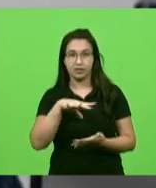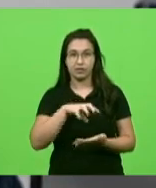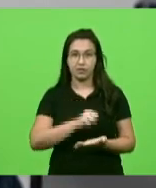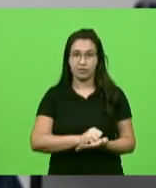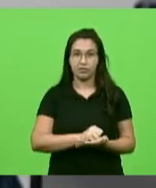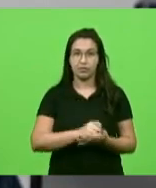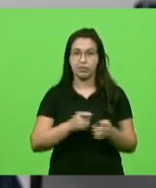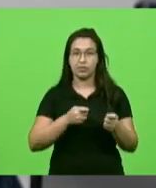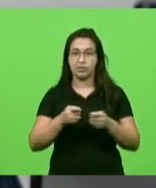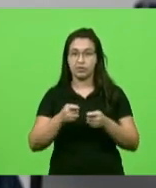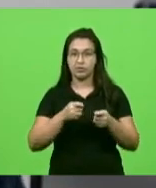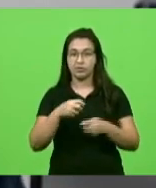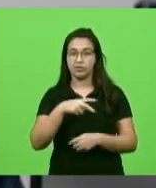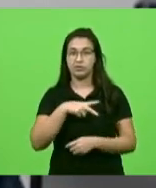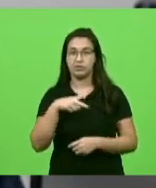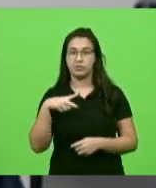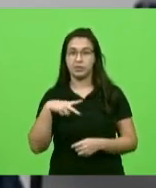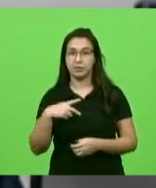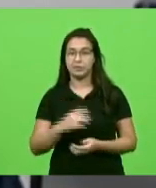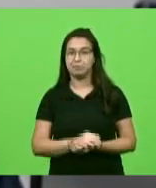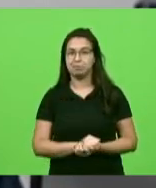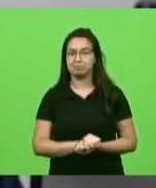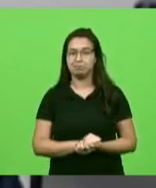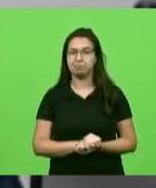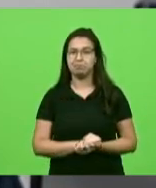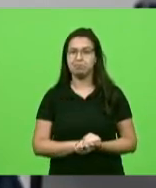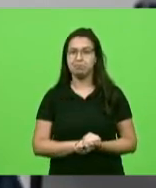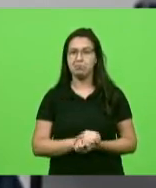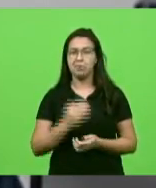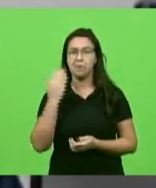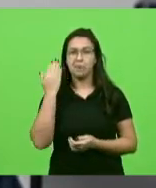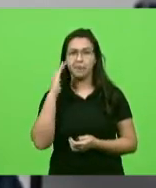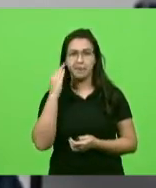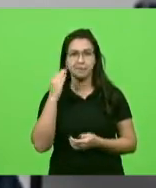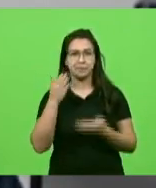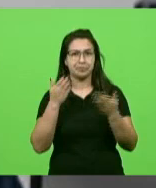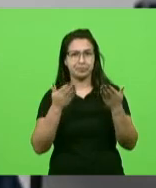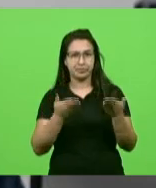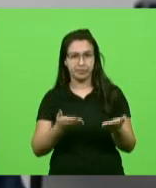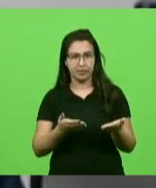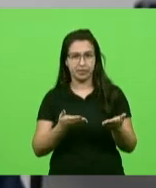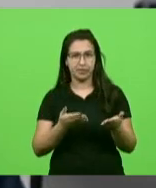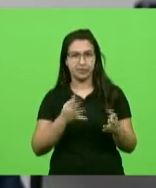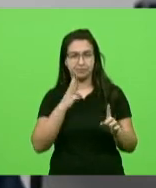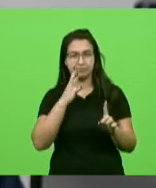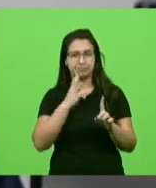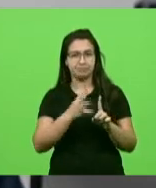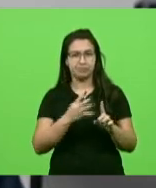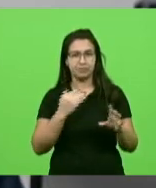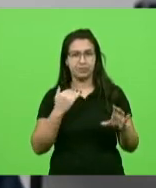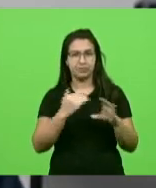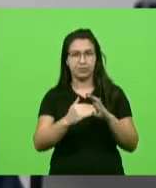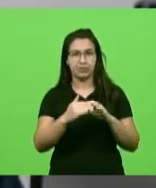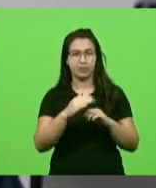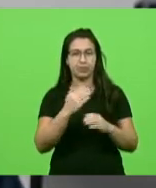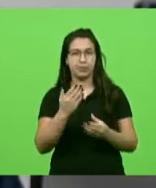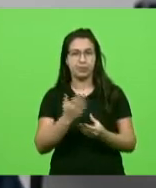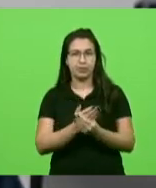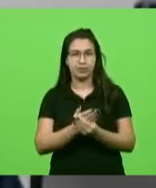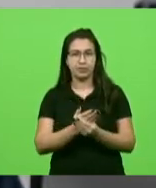contratações para a administração pública sobre esse fato em ter que a admissão da acusação em viagogo uma vez que o processo